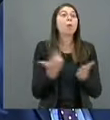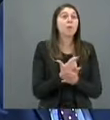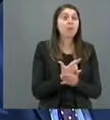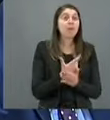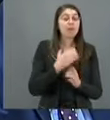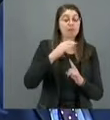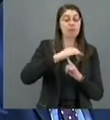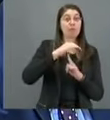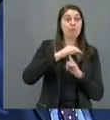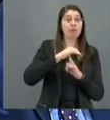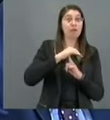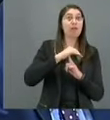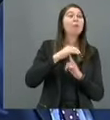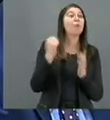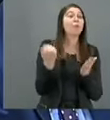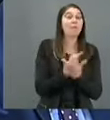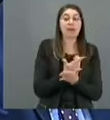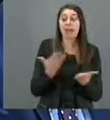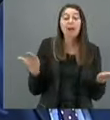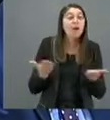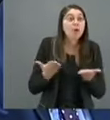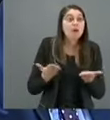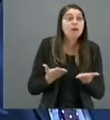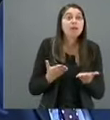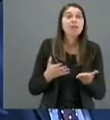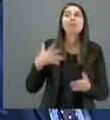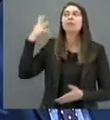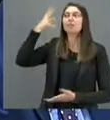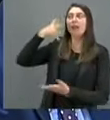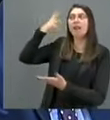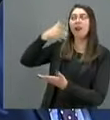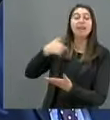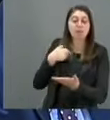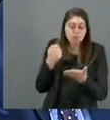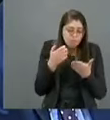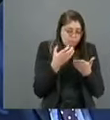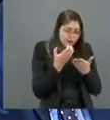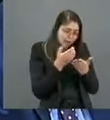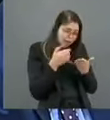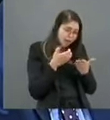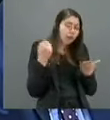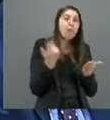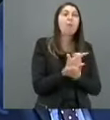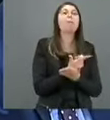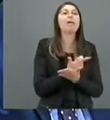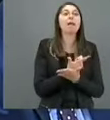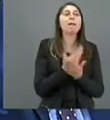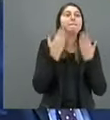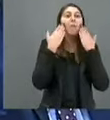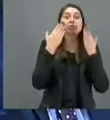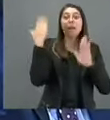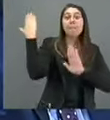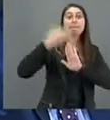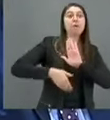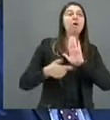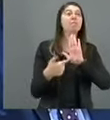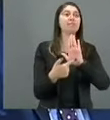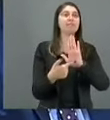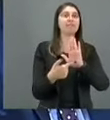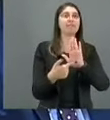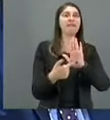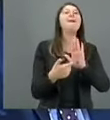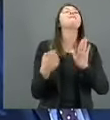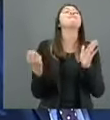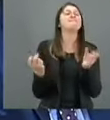estou com a nota fiscal. Enquanto nós falávamos, eu comprei o cogumelo para ter como prova de que sim, estão vendendo o